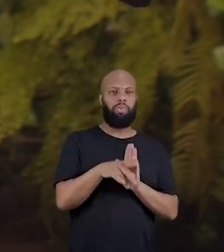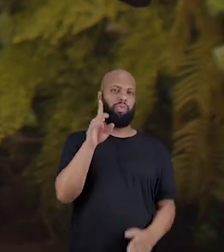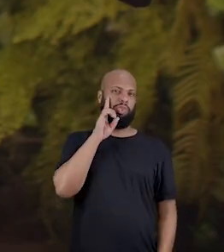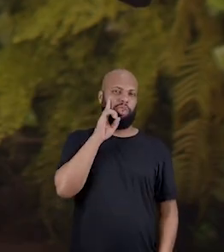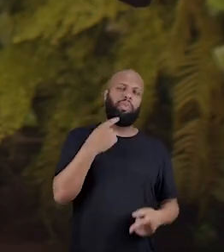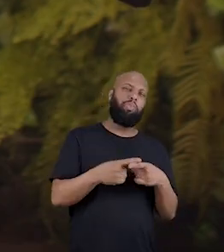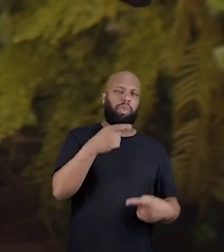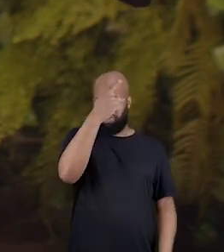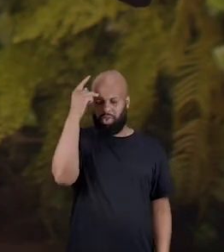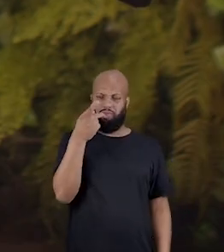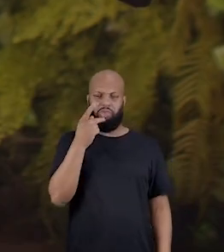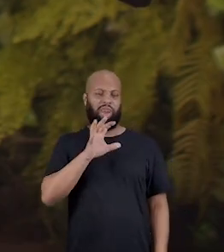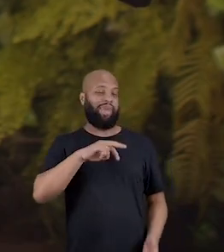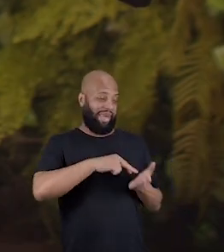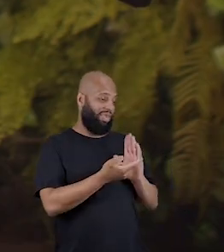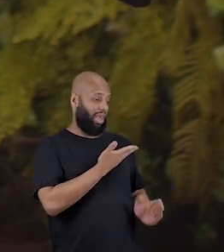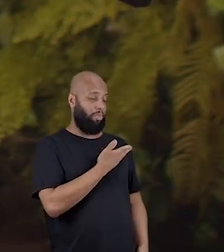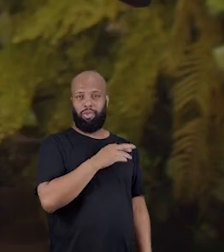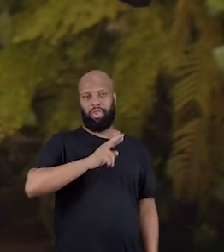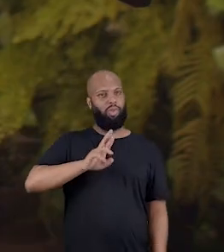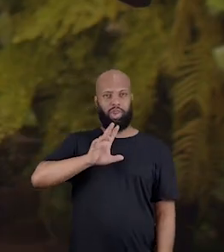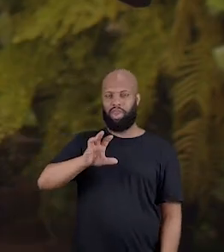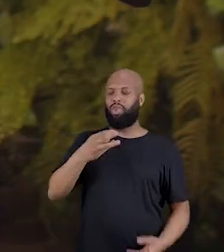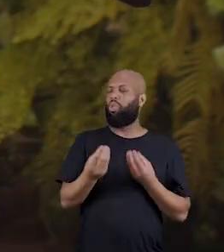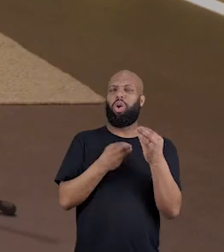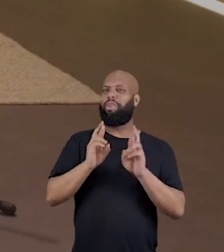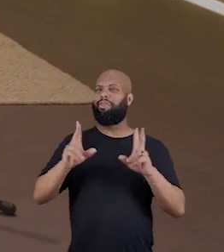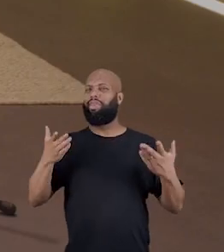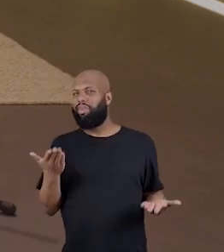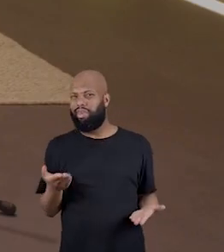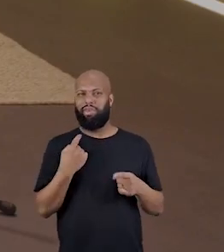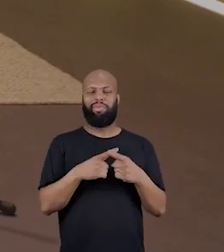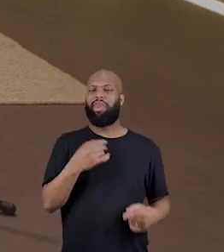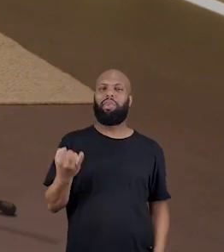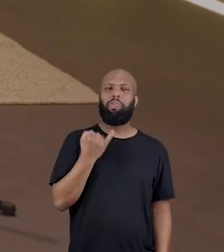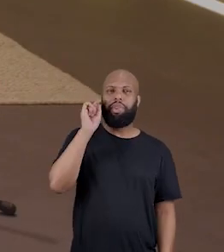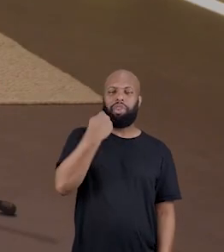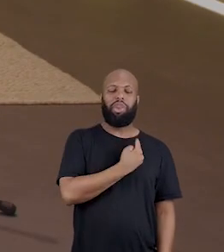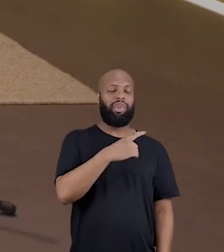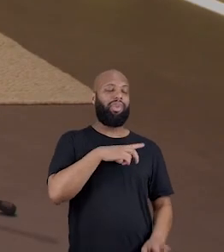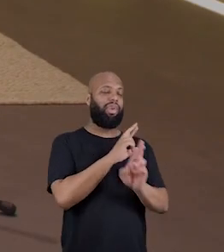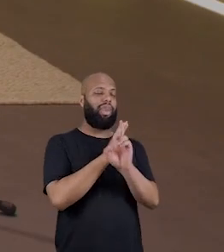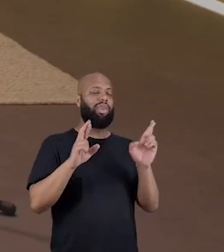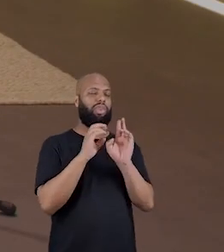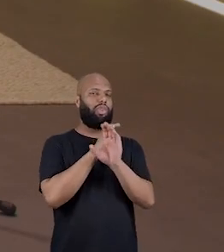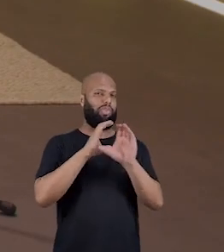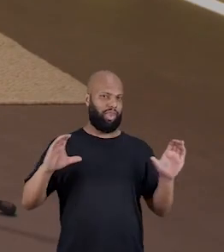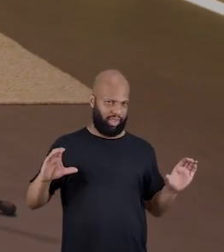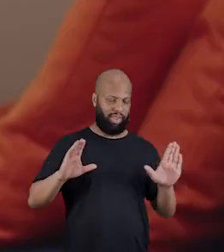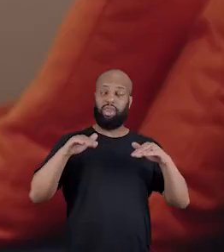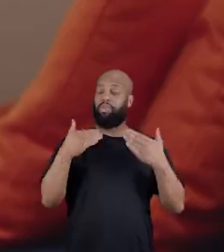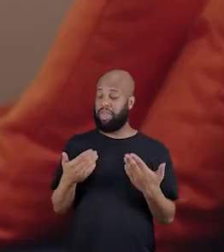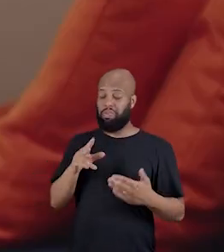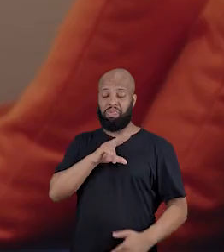importante isso no dia a dia? Porque às vezes as pessoas falam, isso é ser amigo. Não é ser amigo. Não, não é. Qual que é a diferença disso? Assim, por que é importante a gente criar relações de confiança